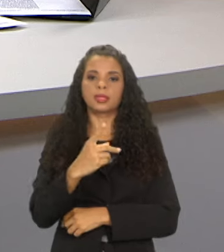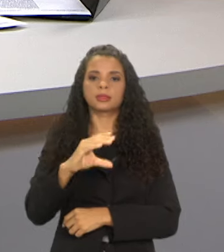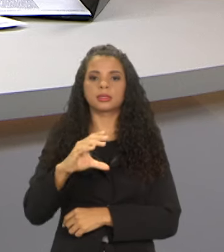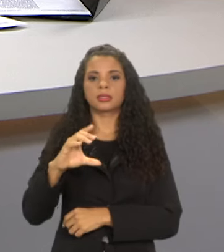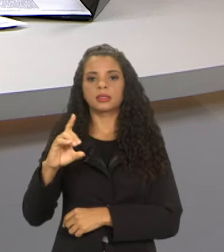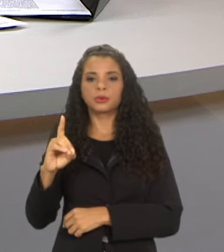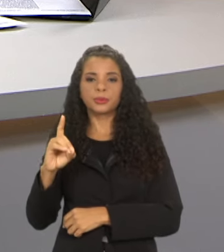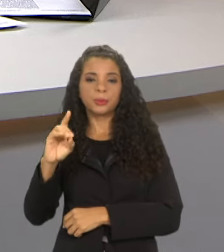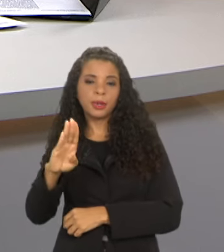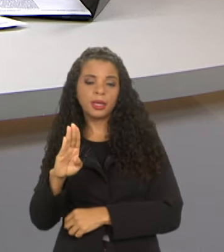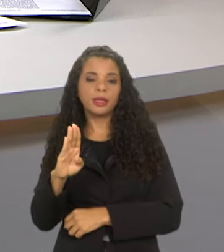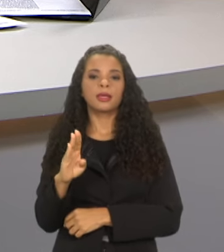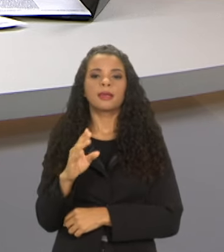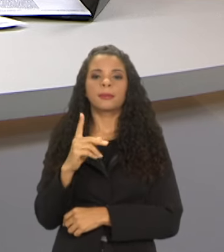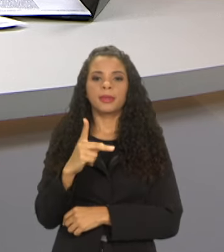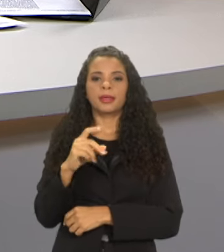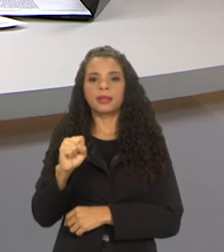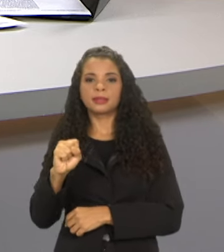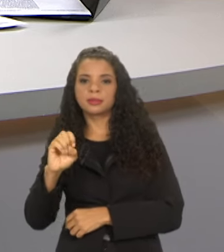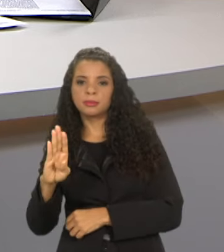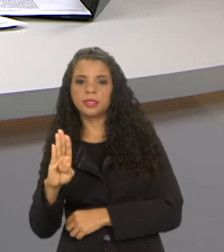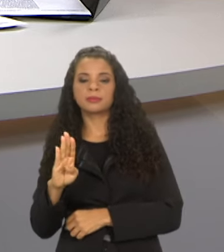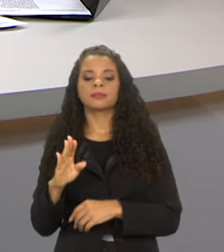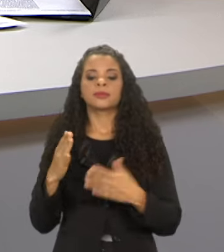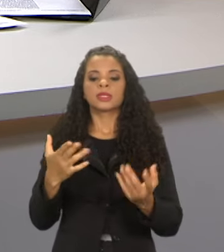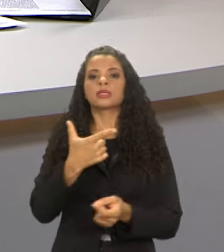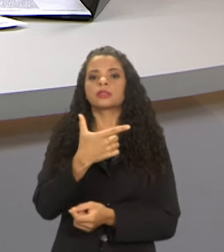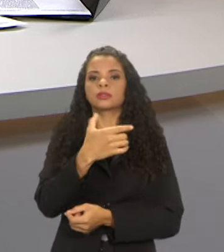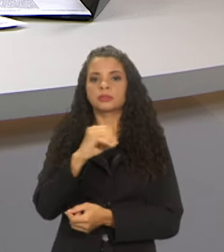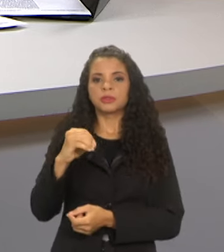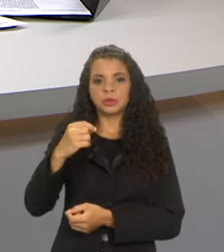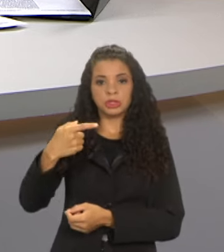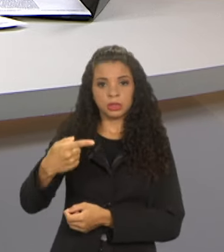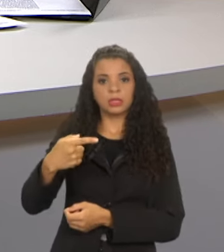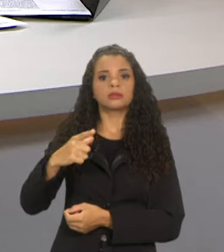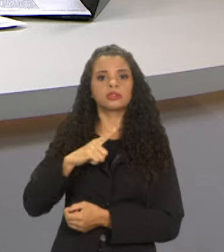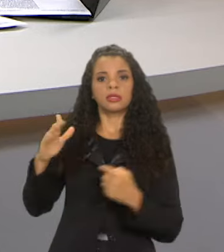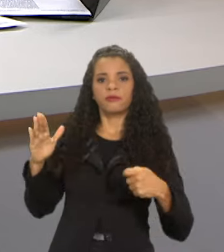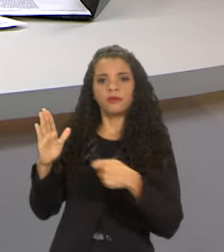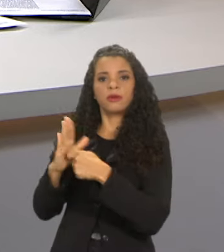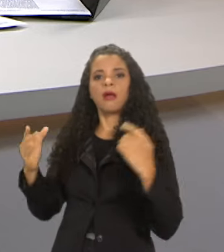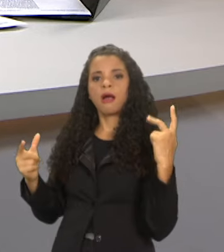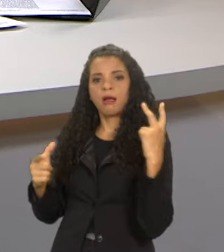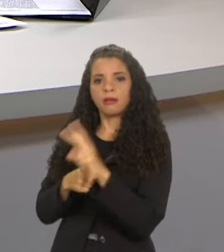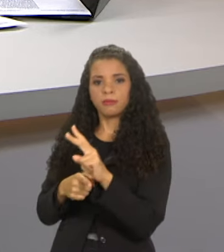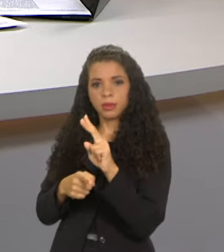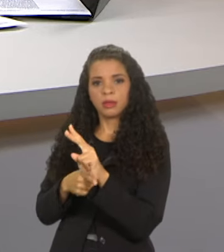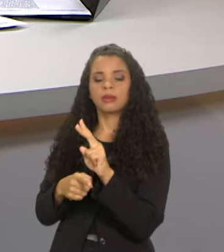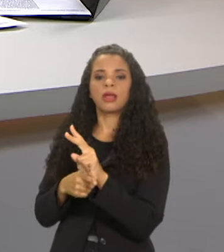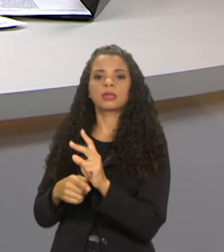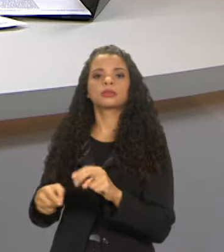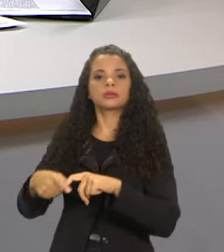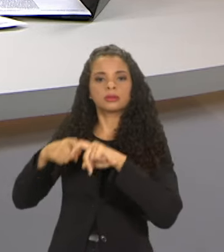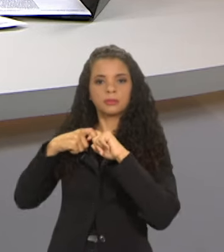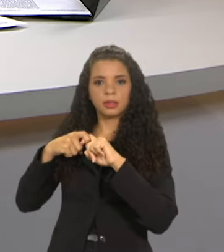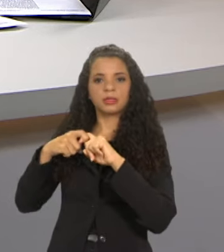Então, 2007 veio a liminar, que suspendeu a vigência, né, desse trecho da emenda